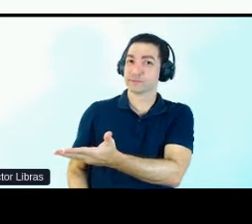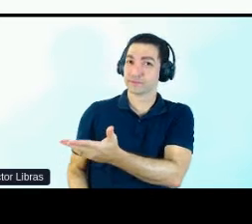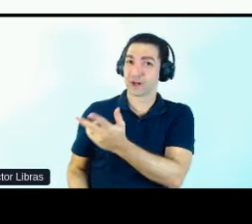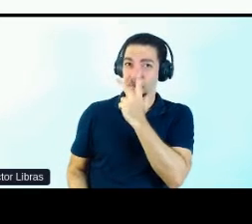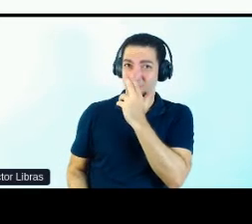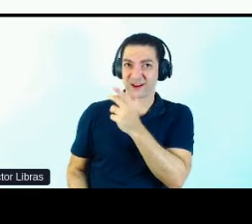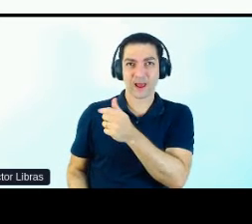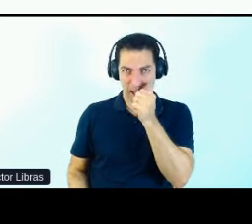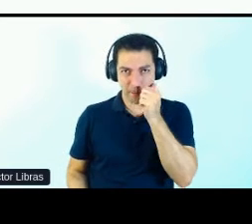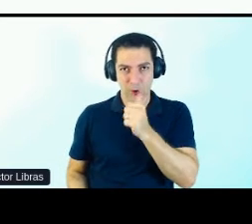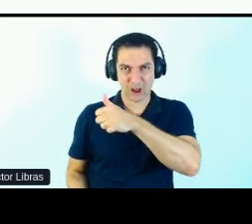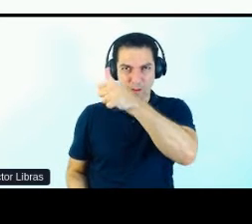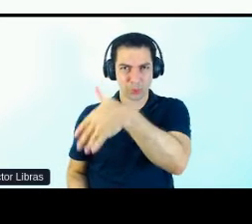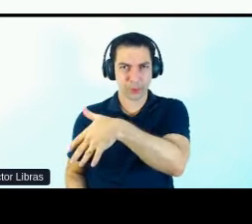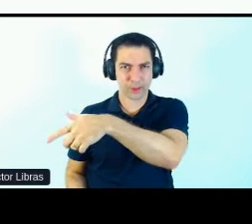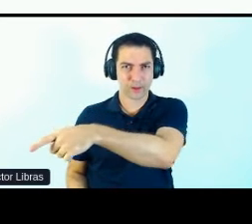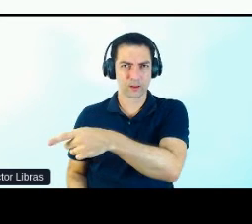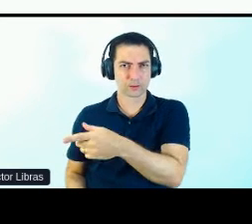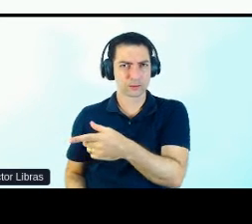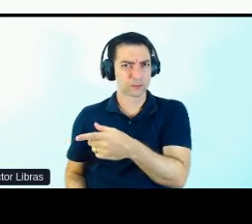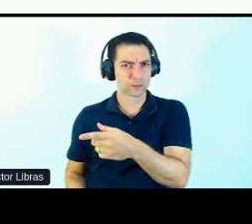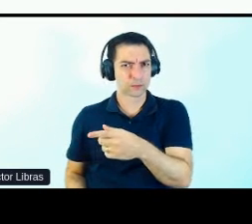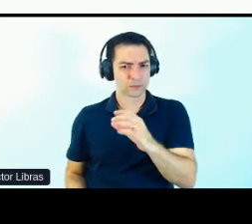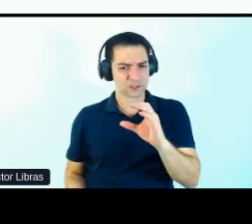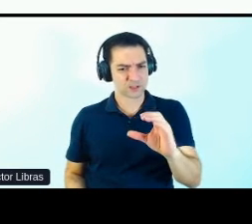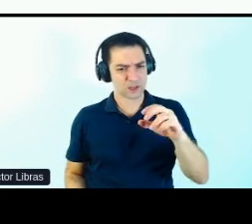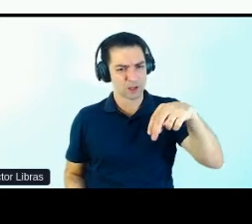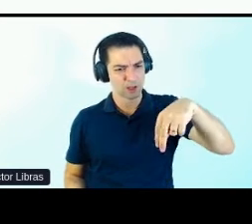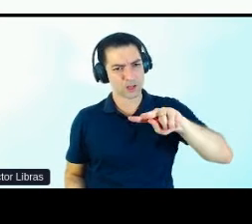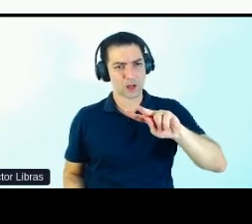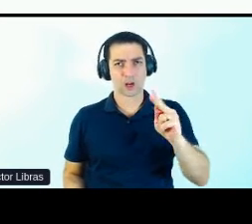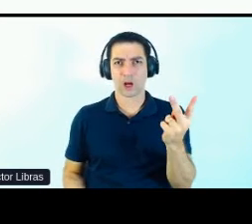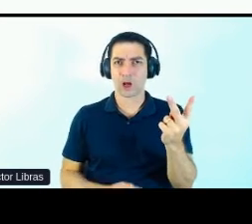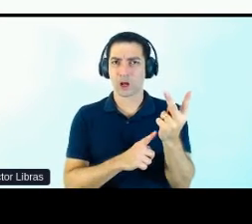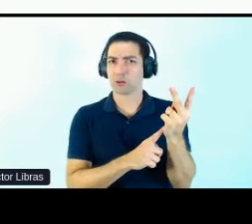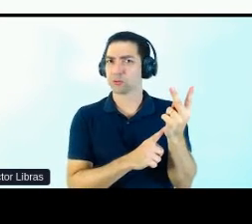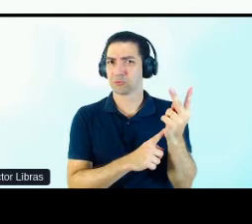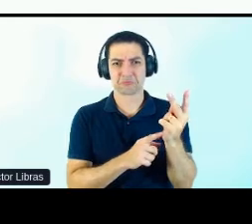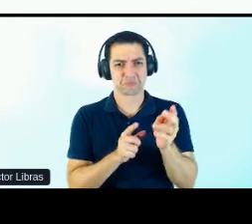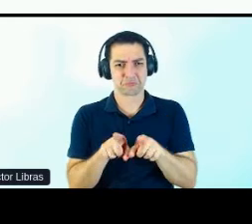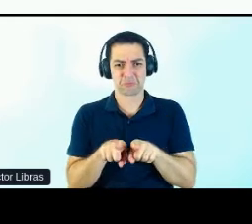Mas acaba que as CNHs, elas sempre saem do mesmo lugar.